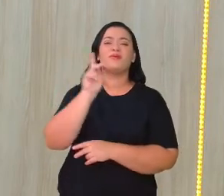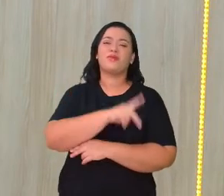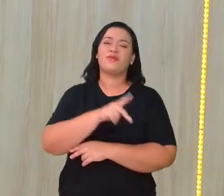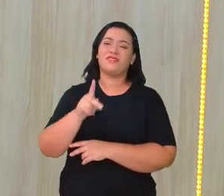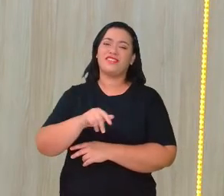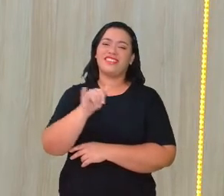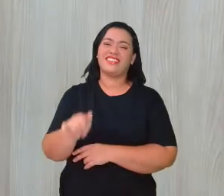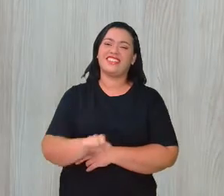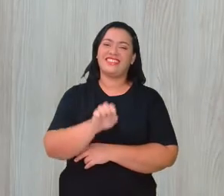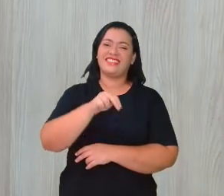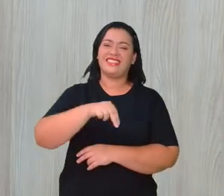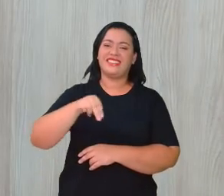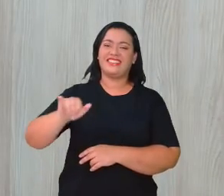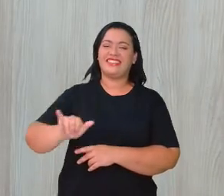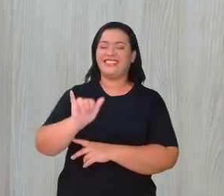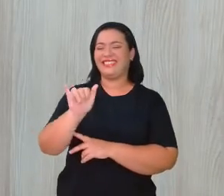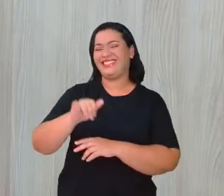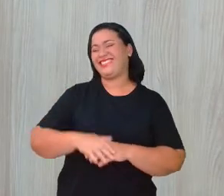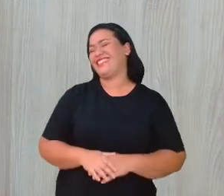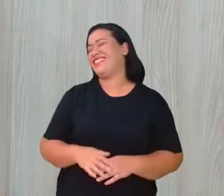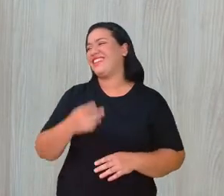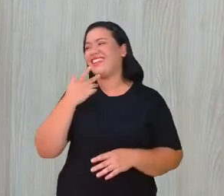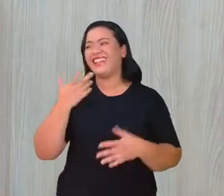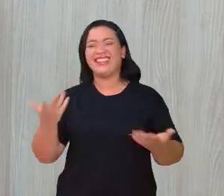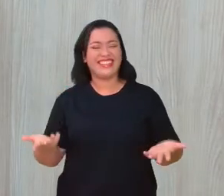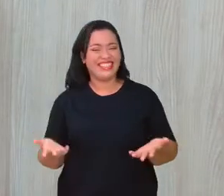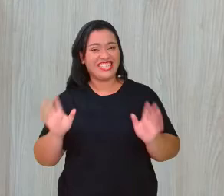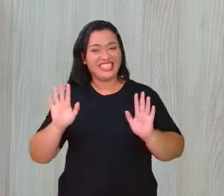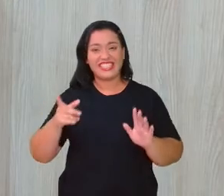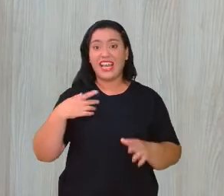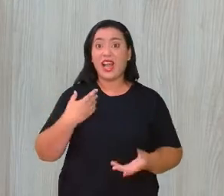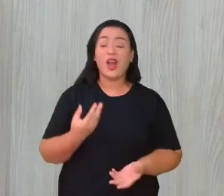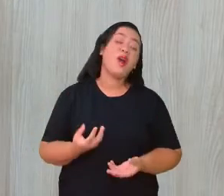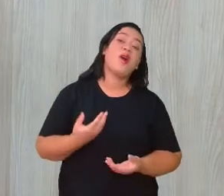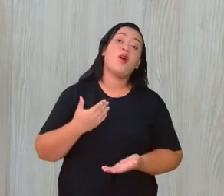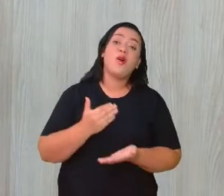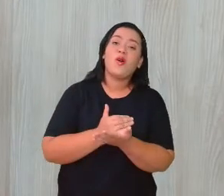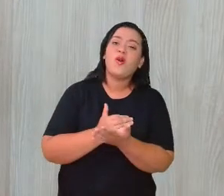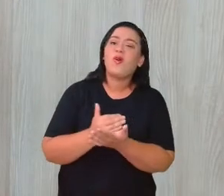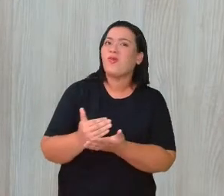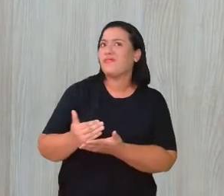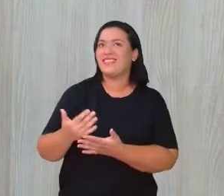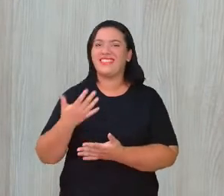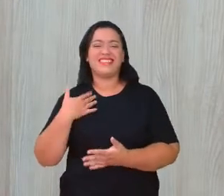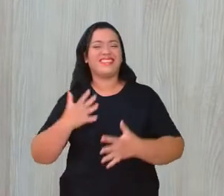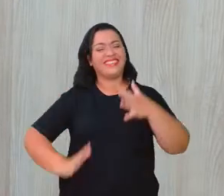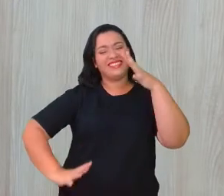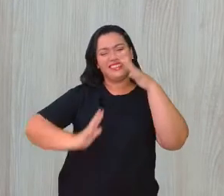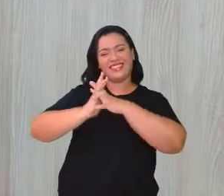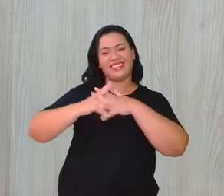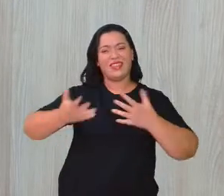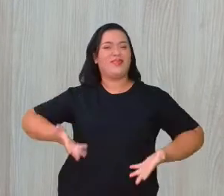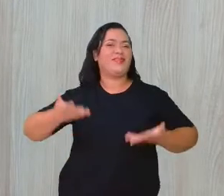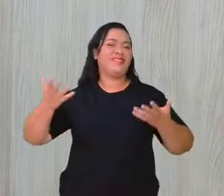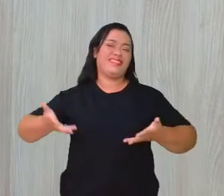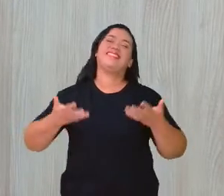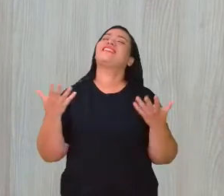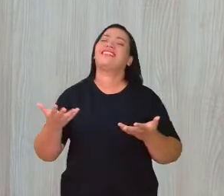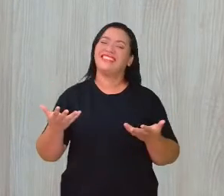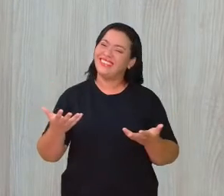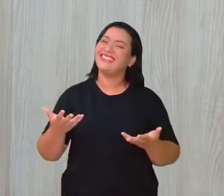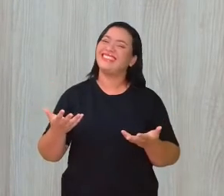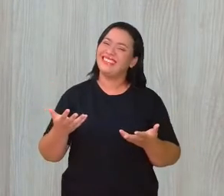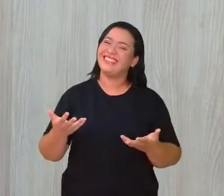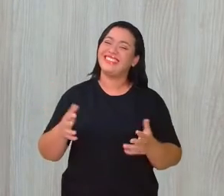professora Jeanne. E aí, professora? Já comecei no alto astral, gerando na alta, como diz um filósofo amigo meu, não